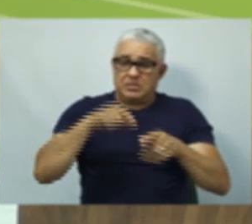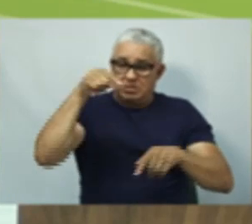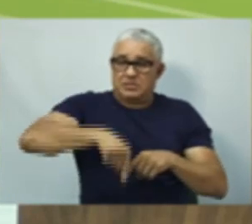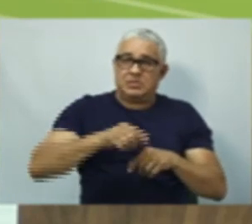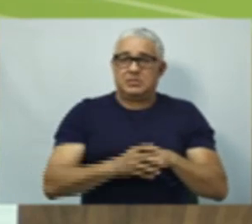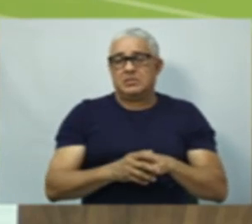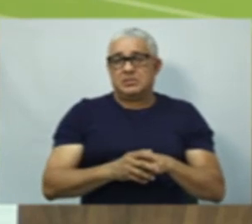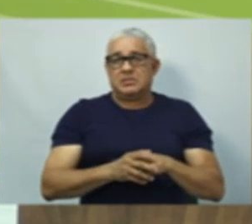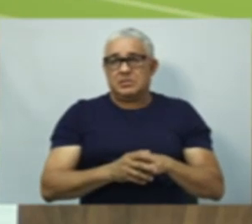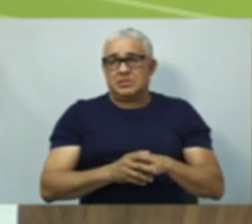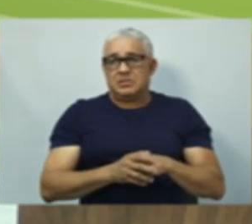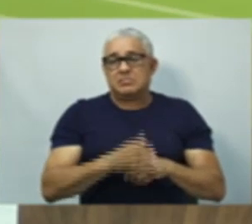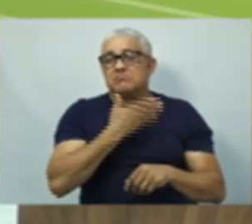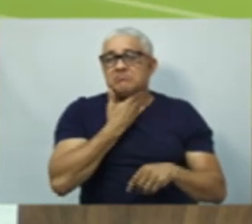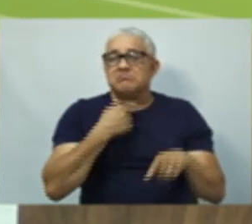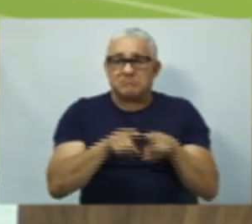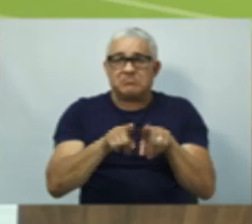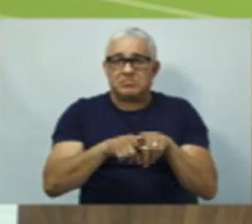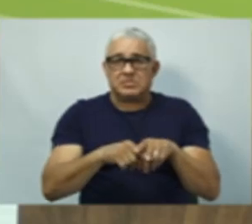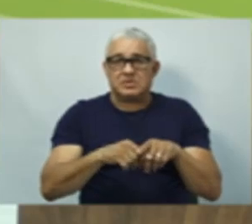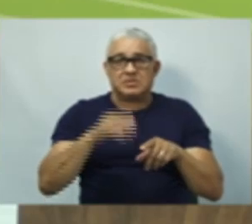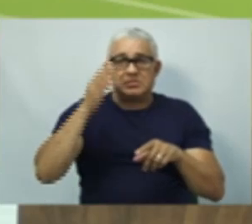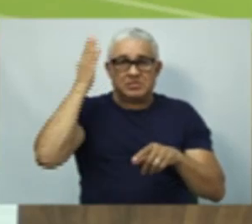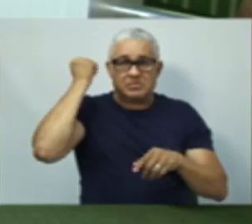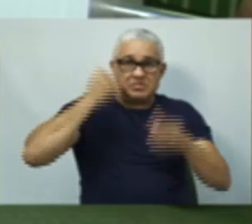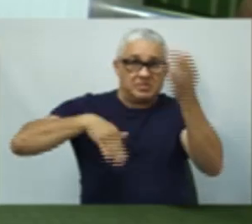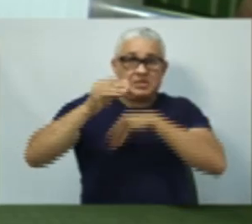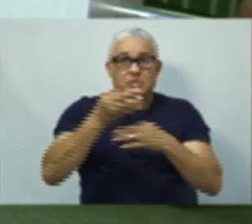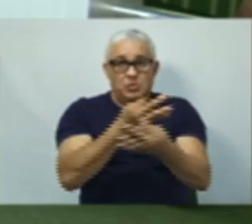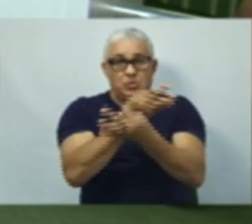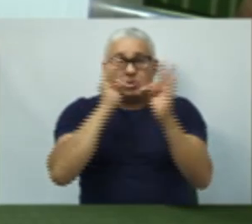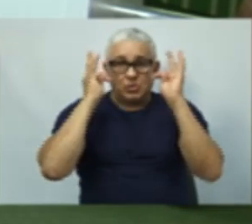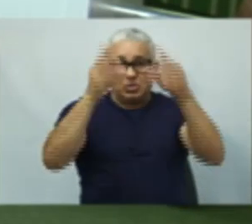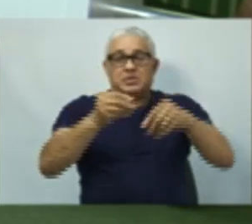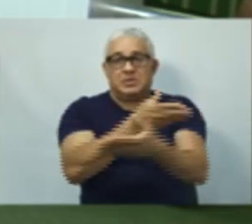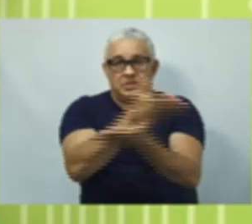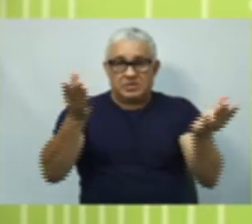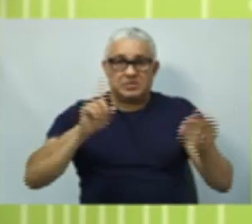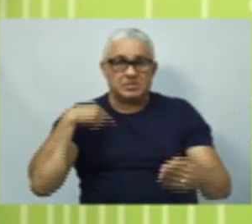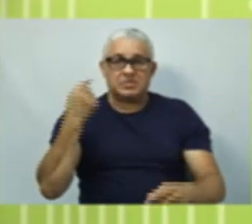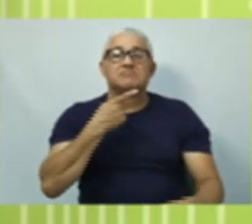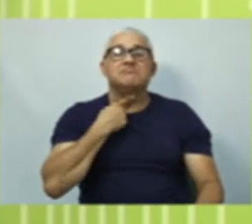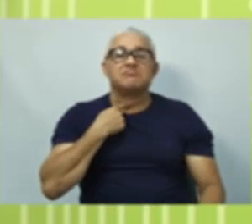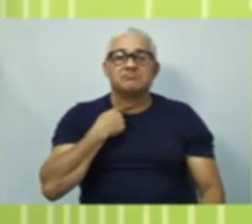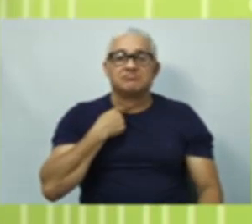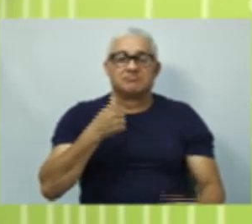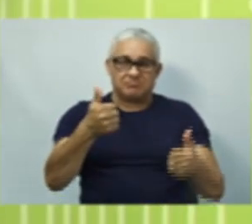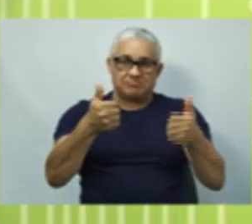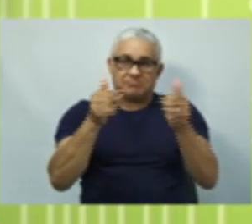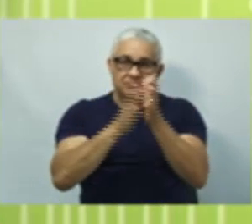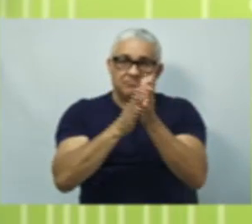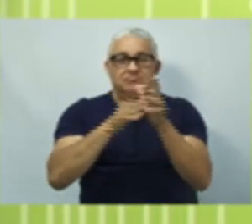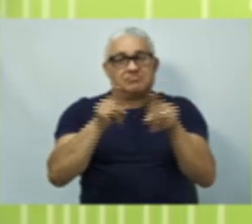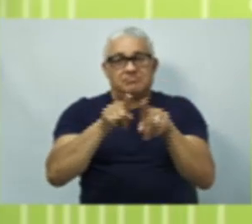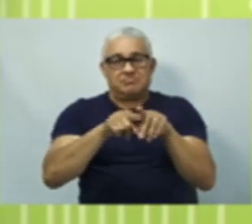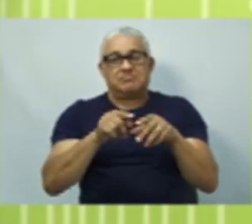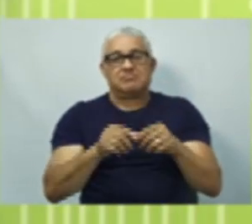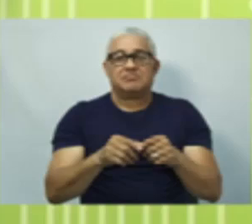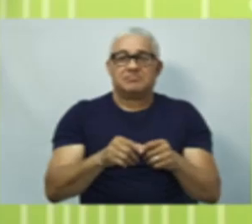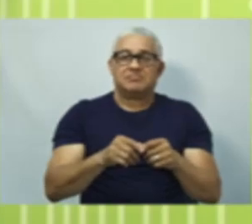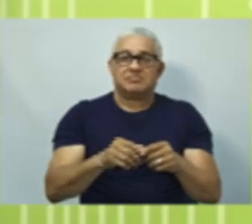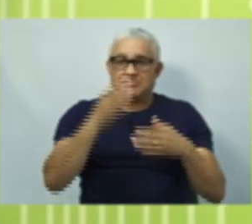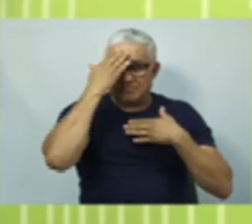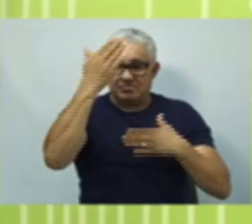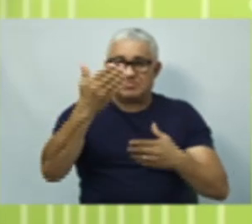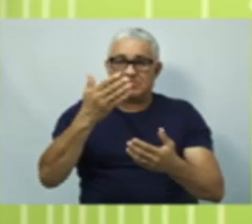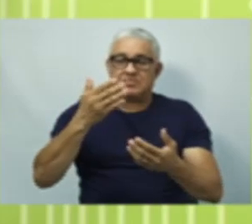chat, e eu desejo sucesso a todos. Obrigada. Exatamente, esse é o nosso desejo, sucesso a todos. Quero agradecer também aos coordenadores de